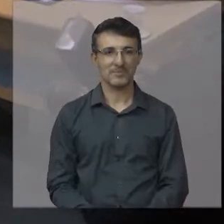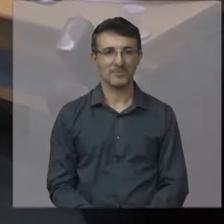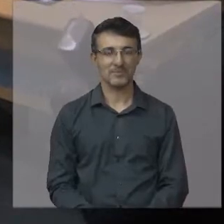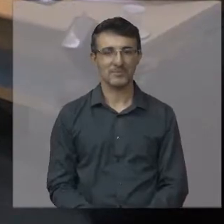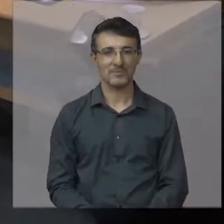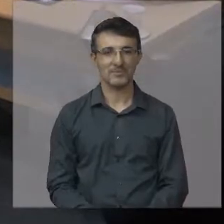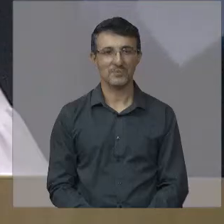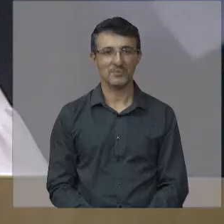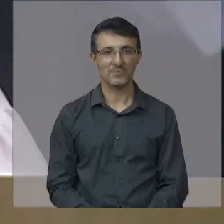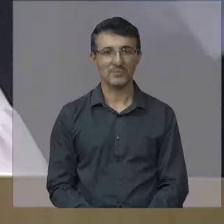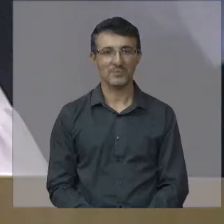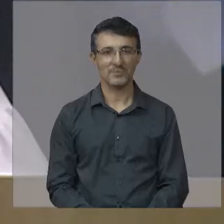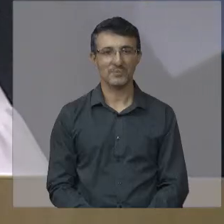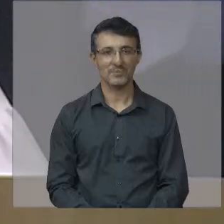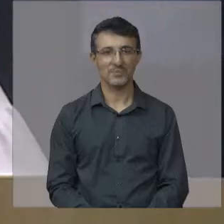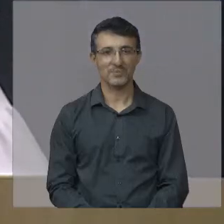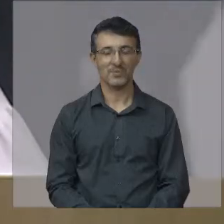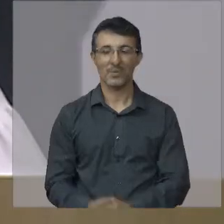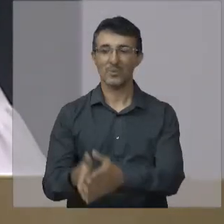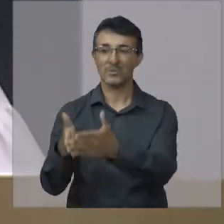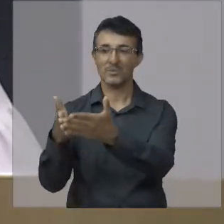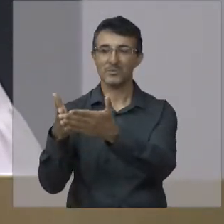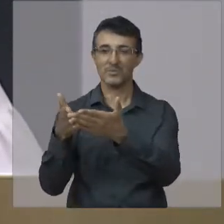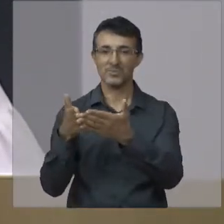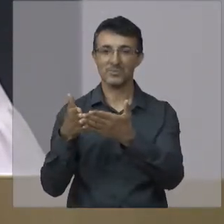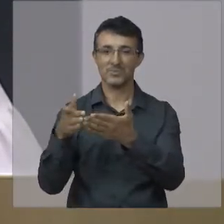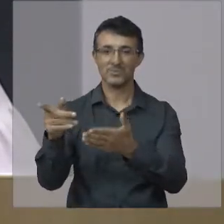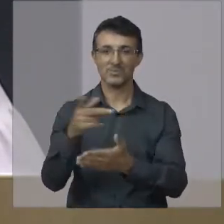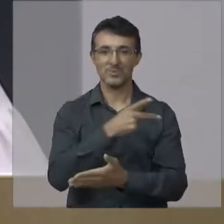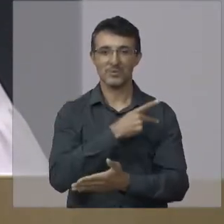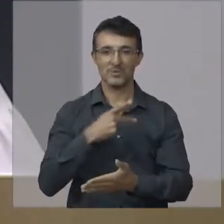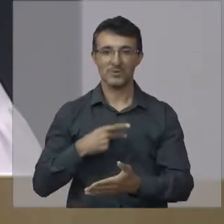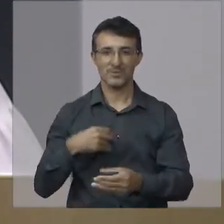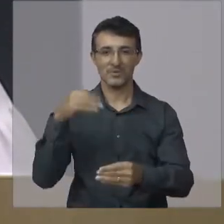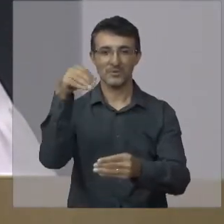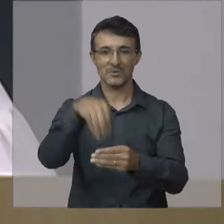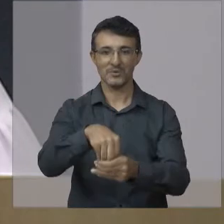Solicito ao senhor vereador Robertinho da Padaria, presidente eleito para o BM